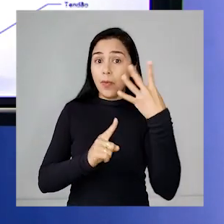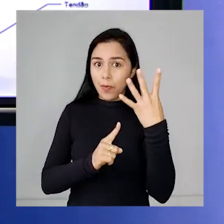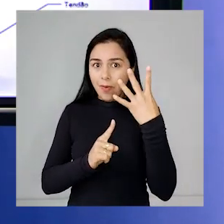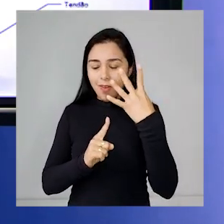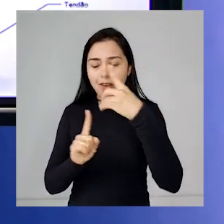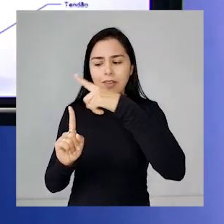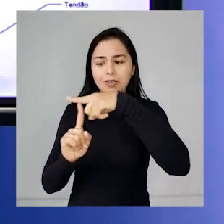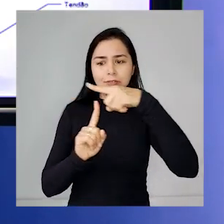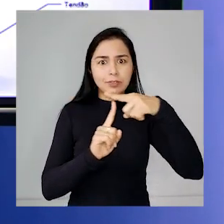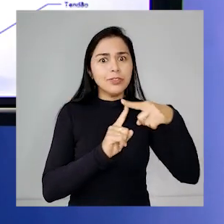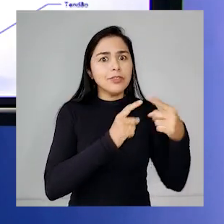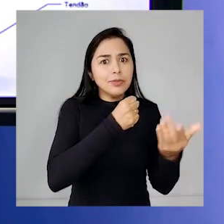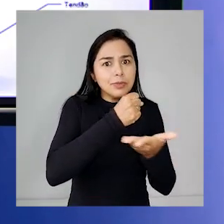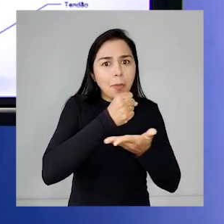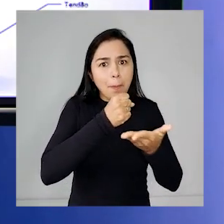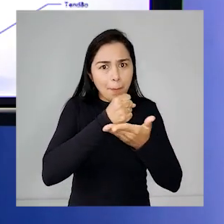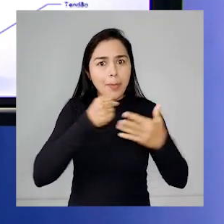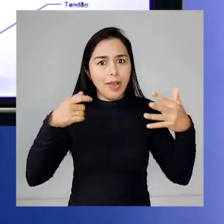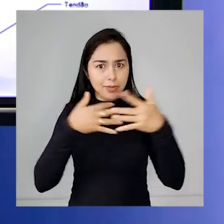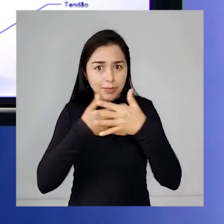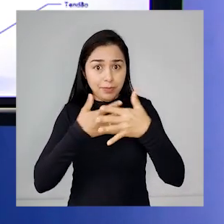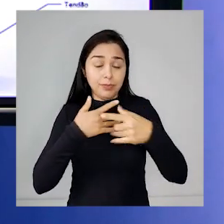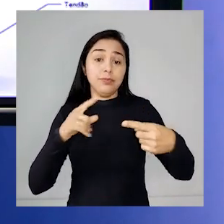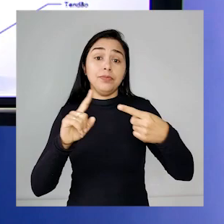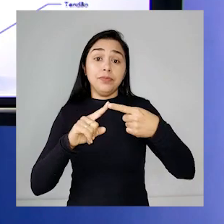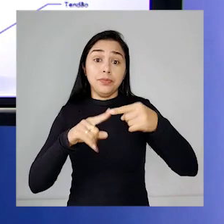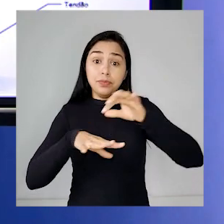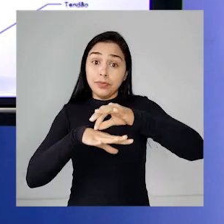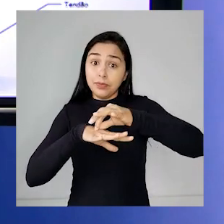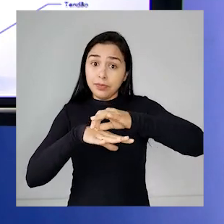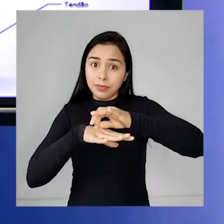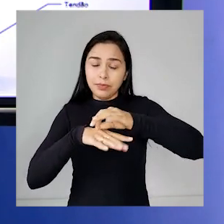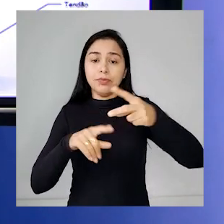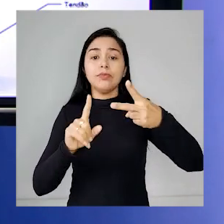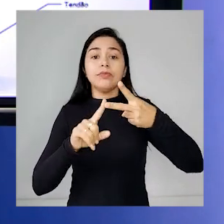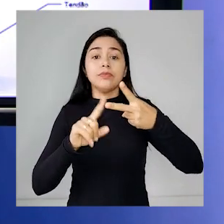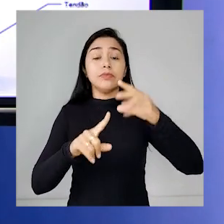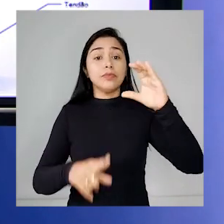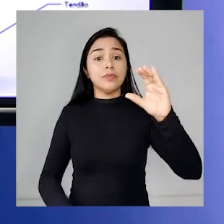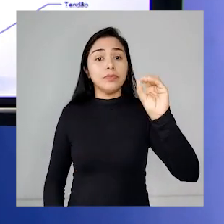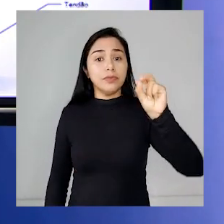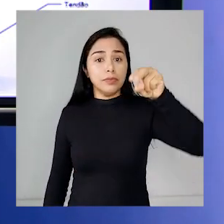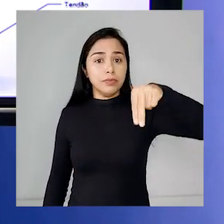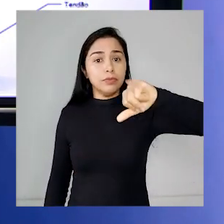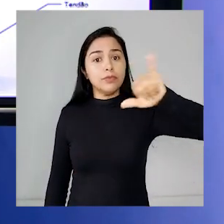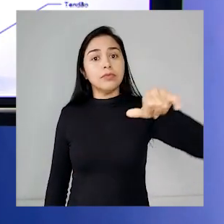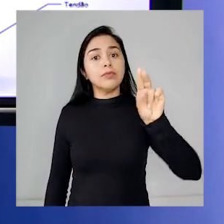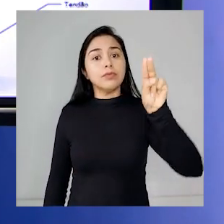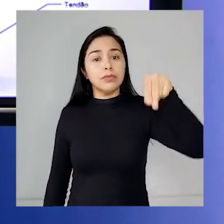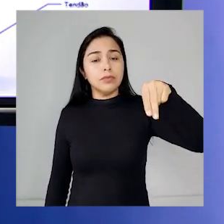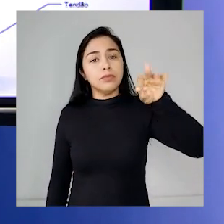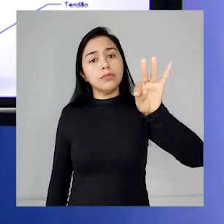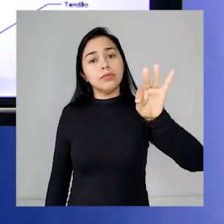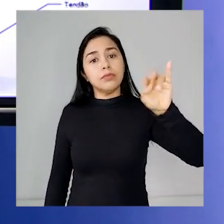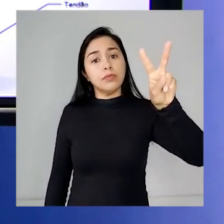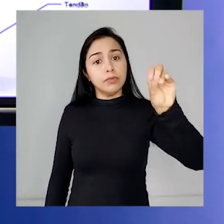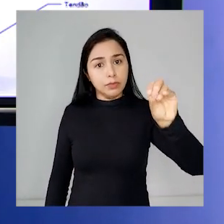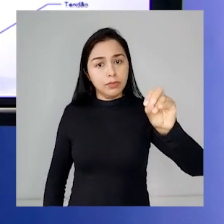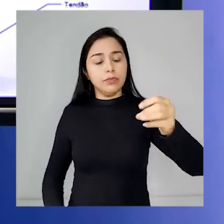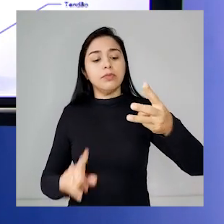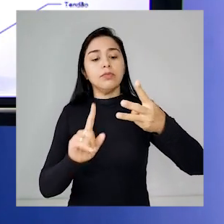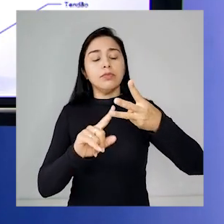tipos básicos: tecido epitelial, tecido conjuntivo, tecido muscular e